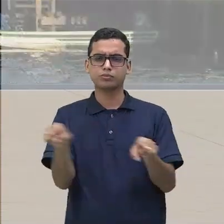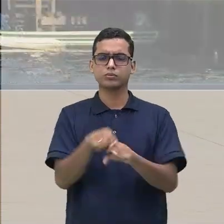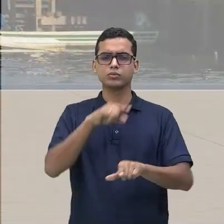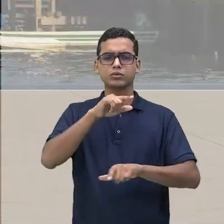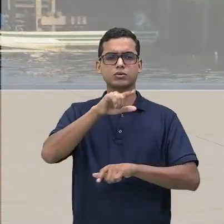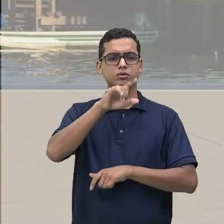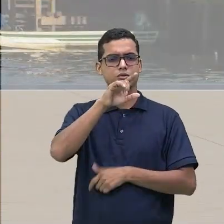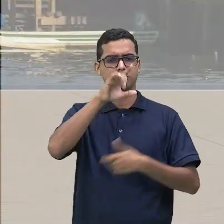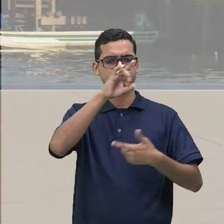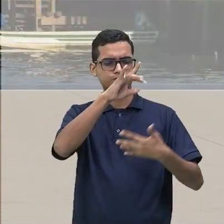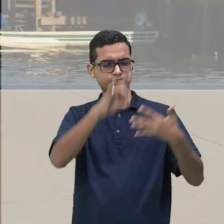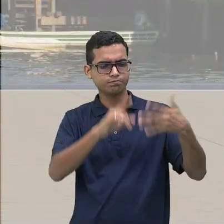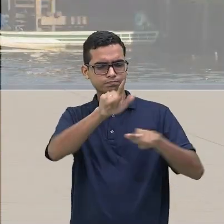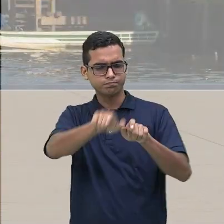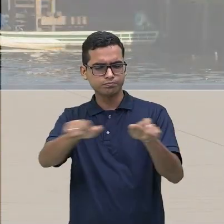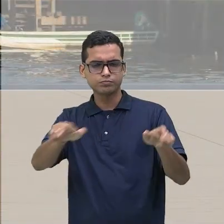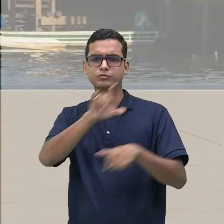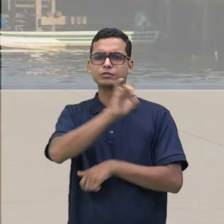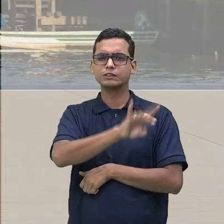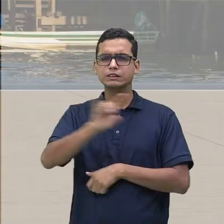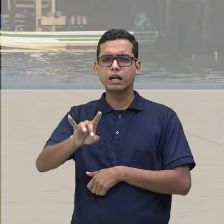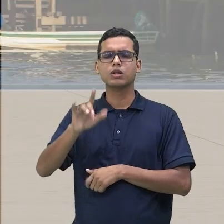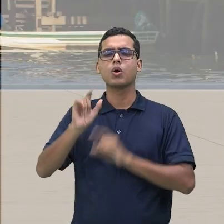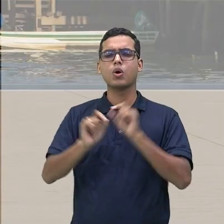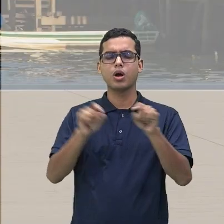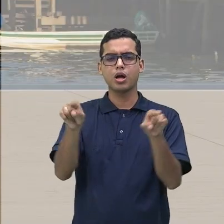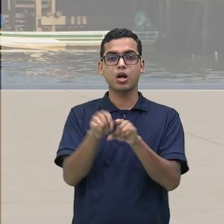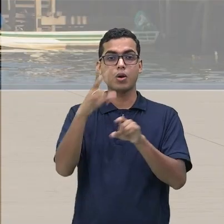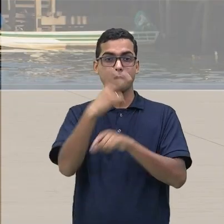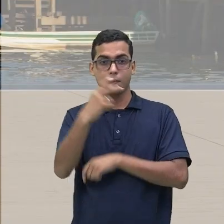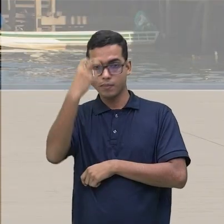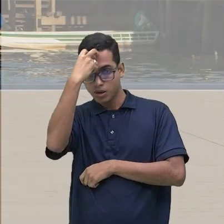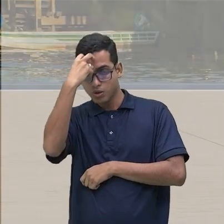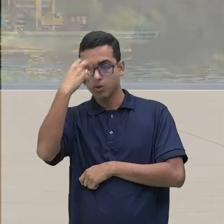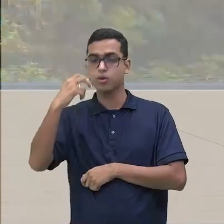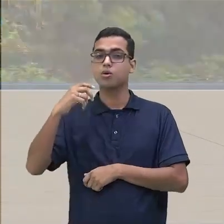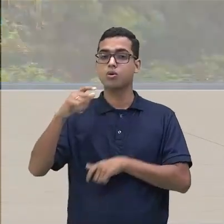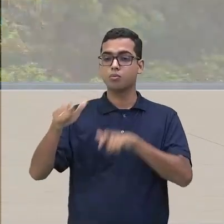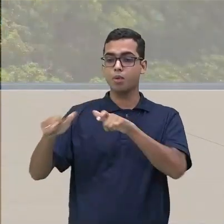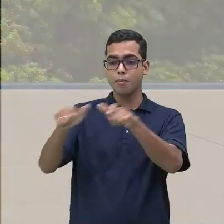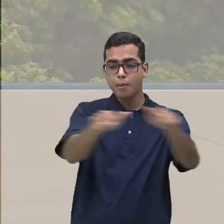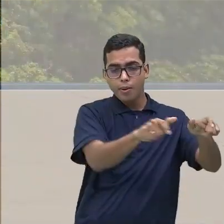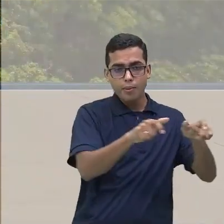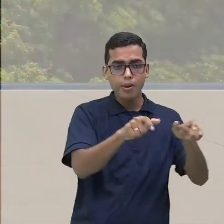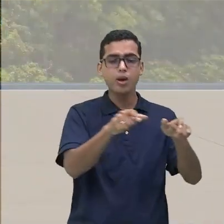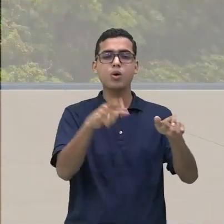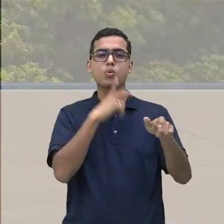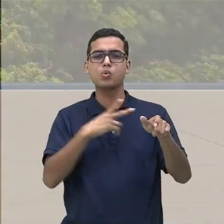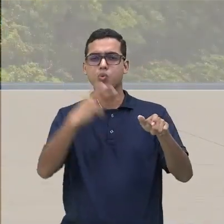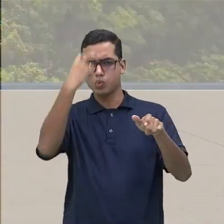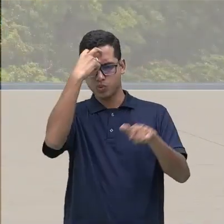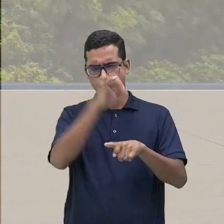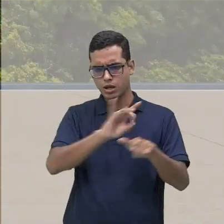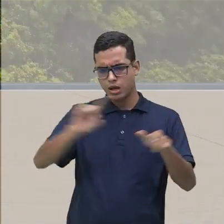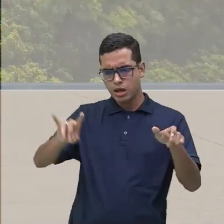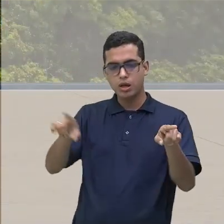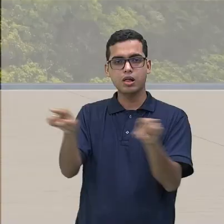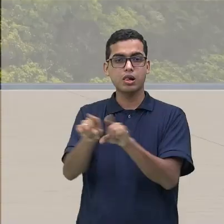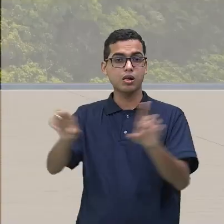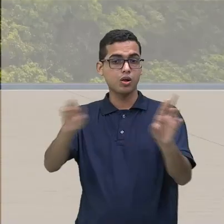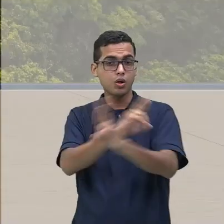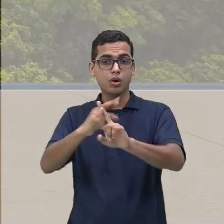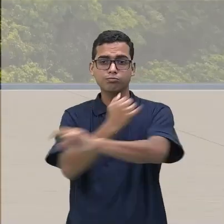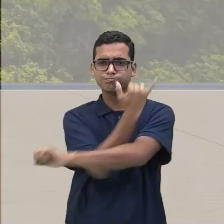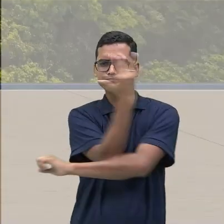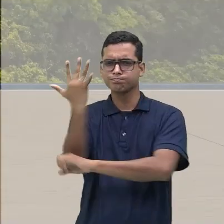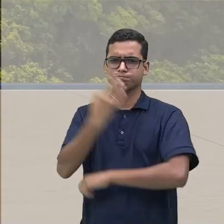que vai se ter, né? Refletindo uma relação ali equilibrada com o meio ambiente, tá? Então, essas comunidades também vão manter